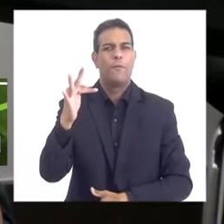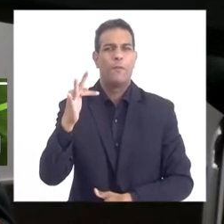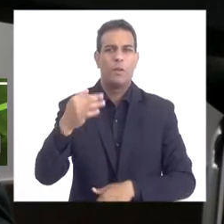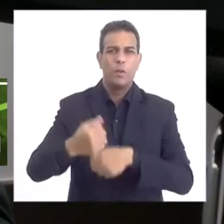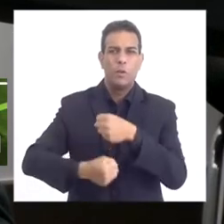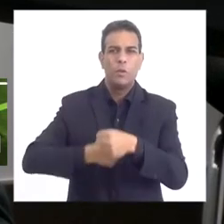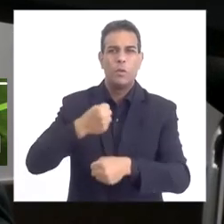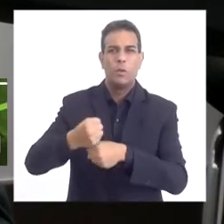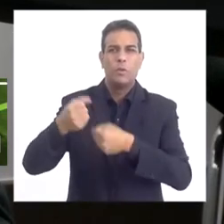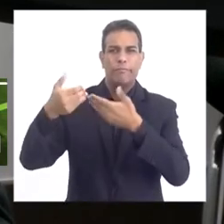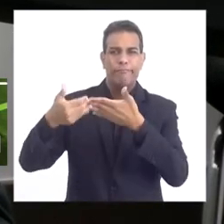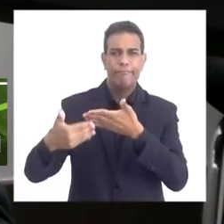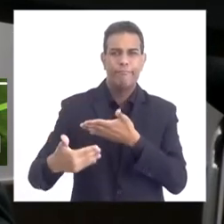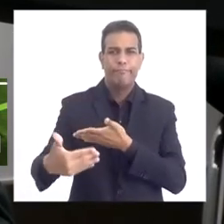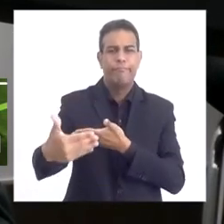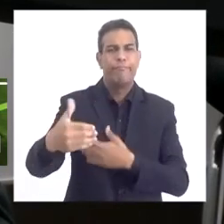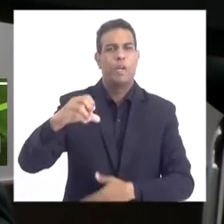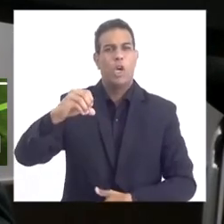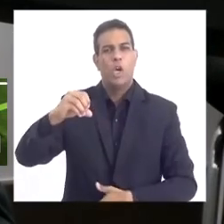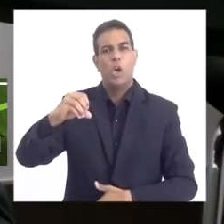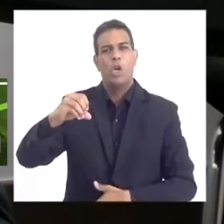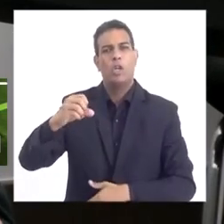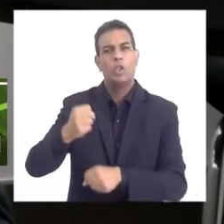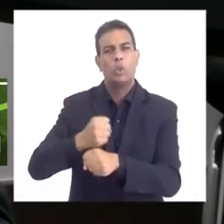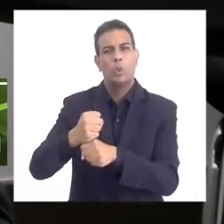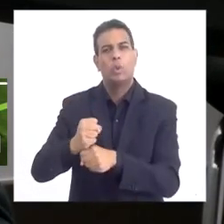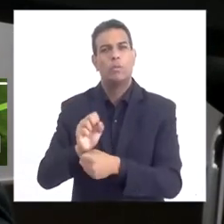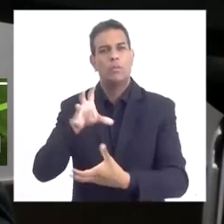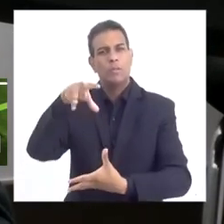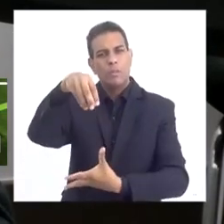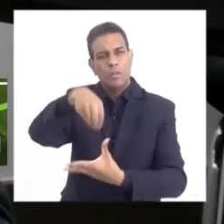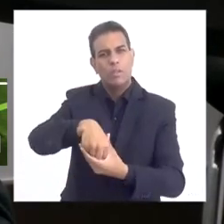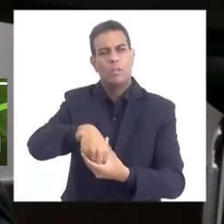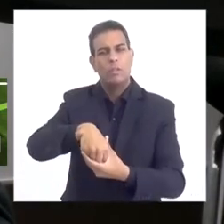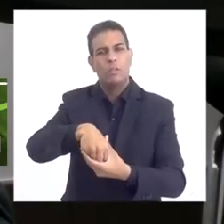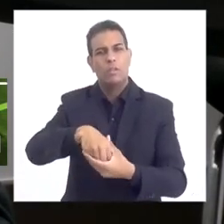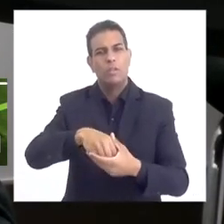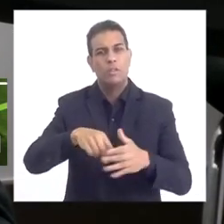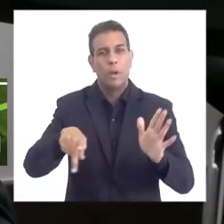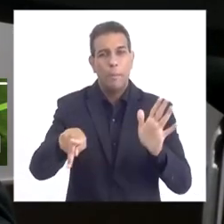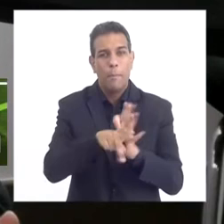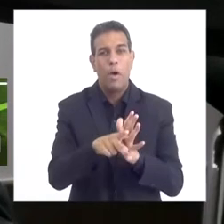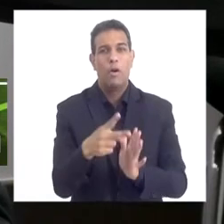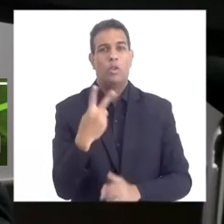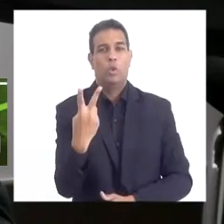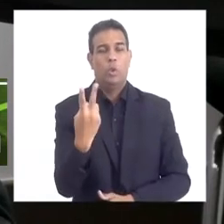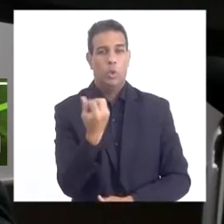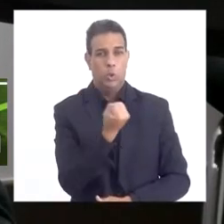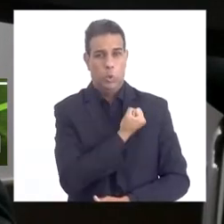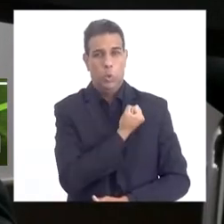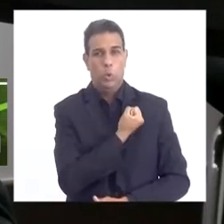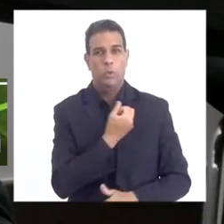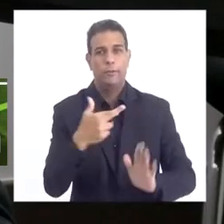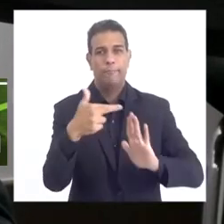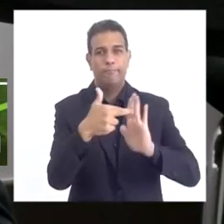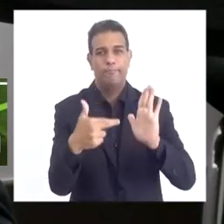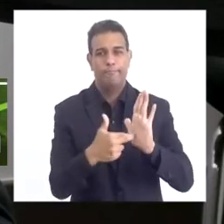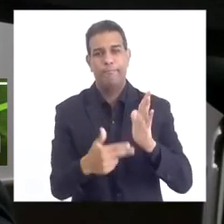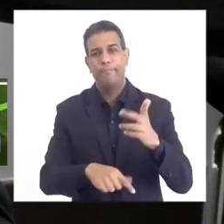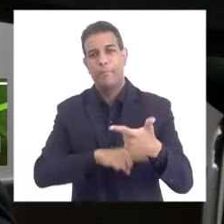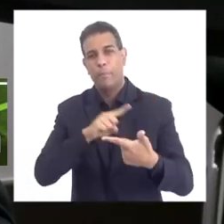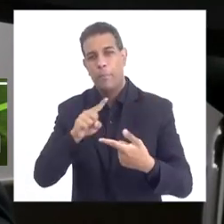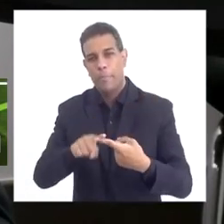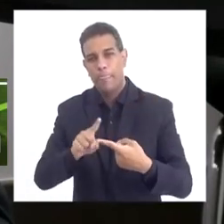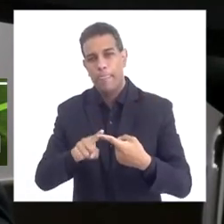próximos 9 anos, que está lá na entrega, se eu não me engano, número 2. Bom, a segunda